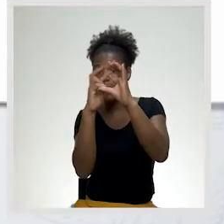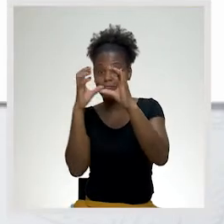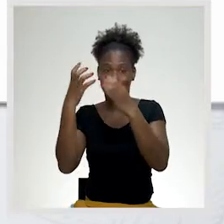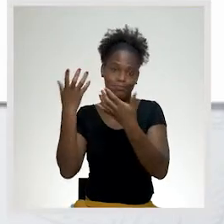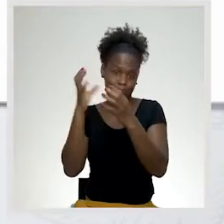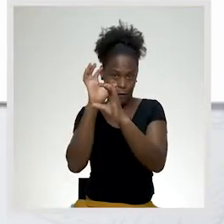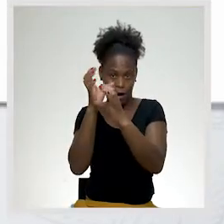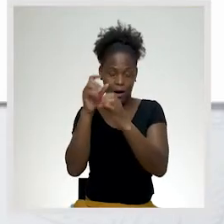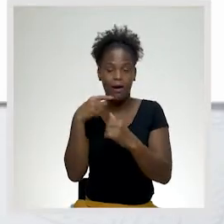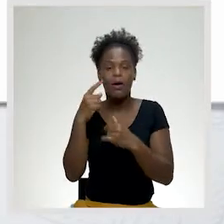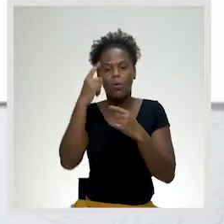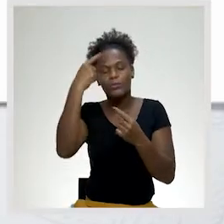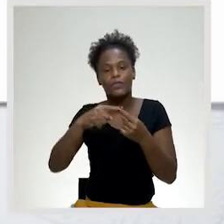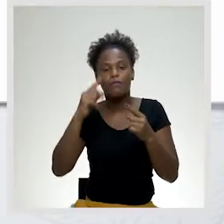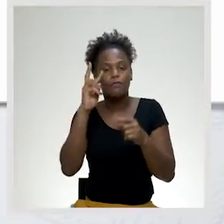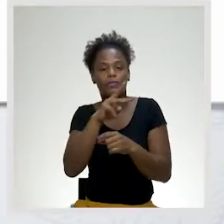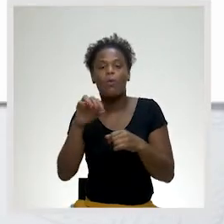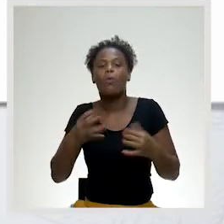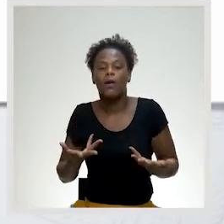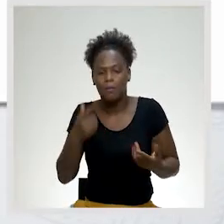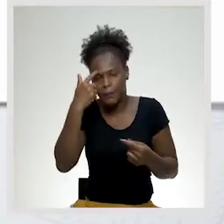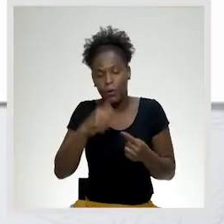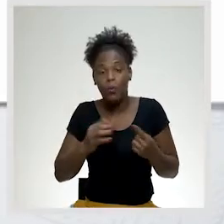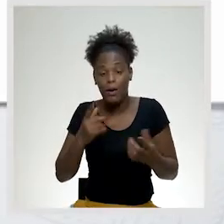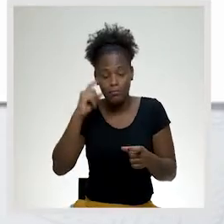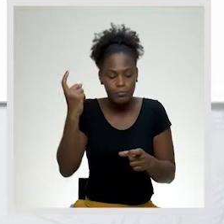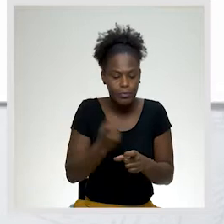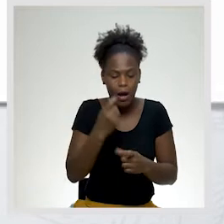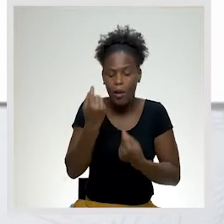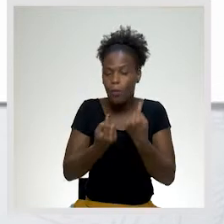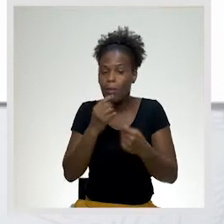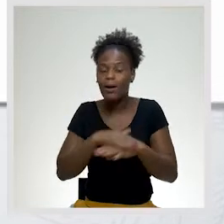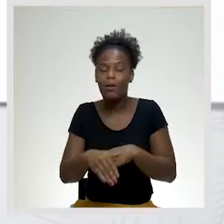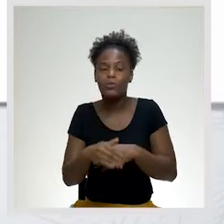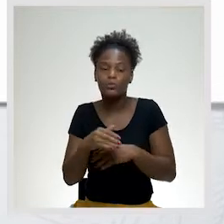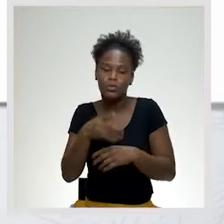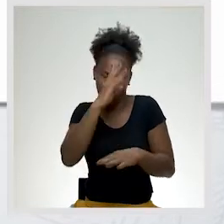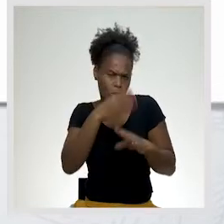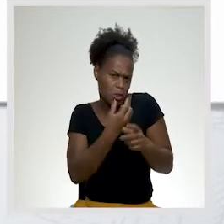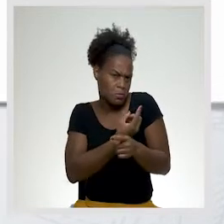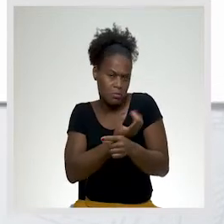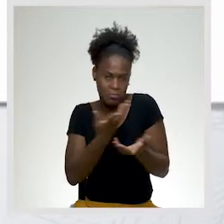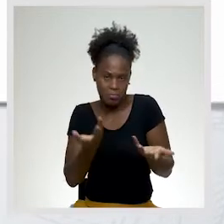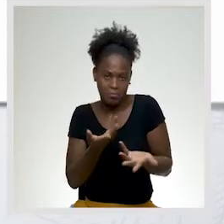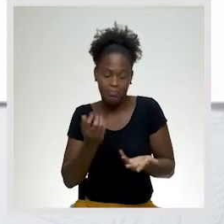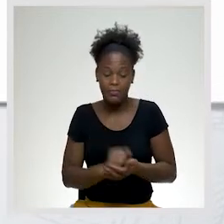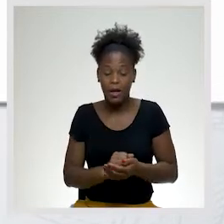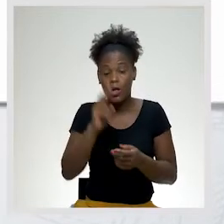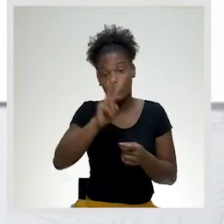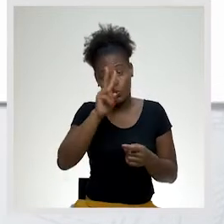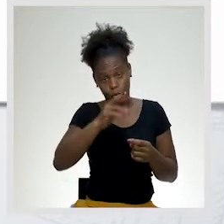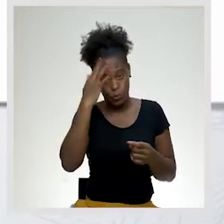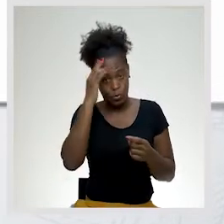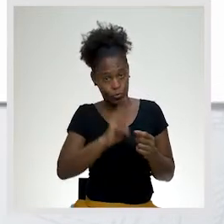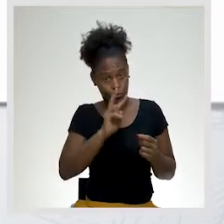E qual é o objetivo desta observação? É procurar determinar as causas dos fenómenos. A segunda fase